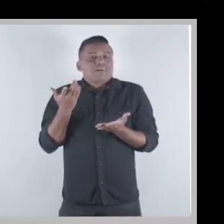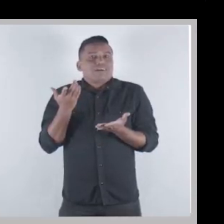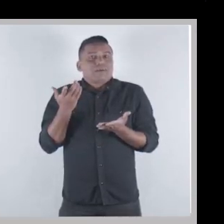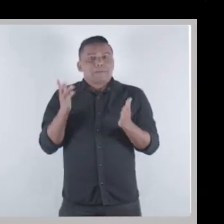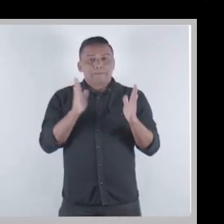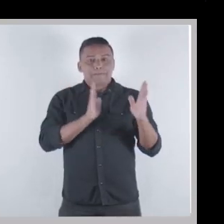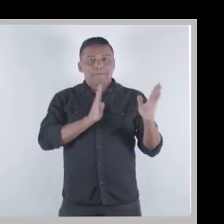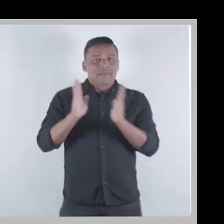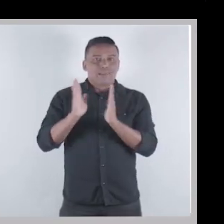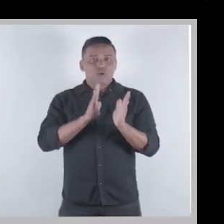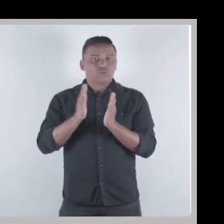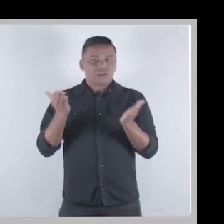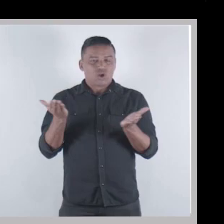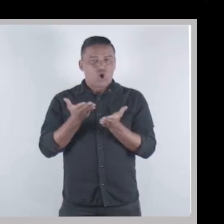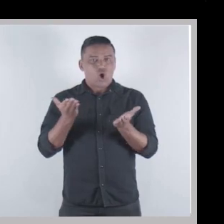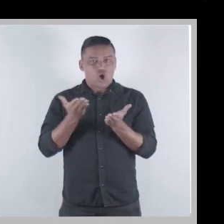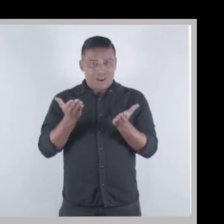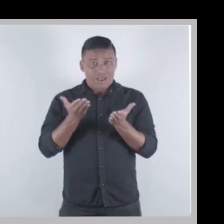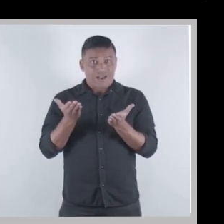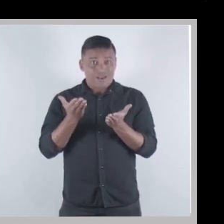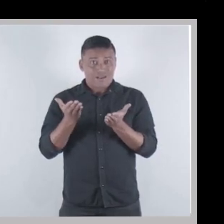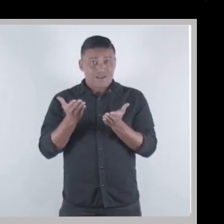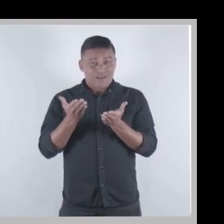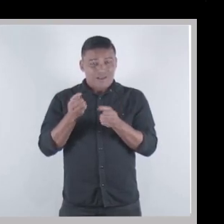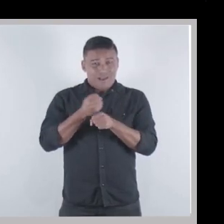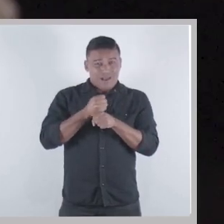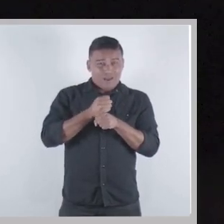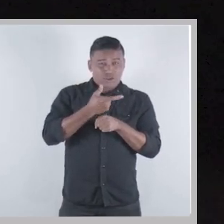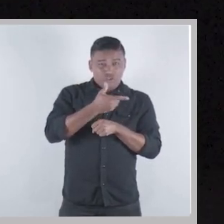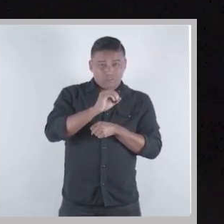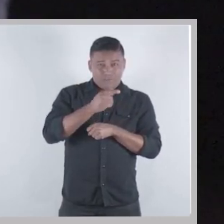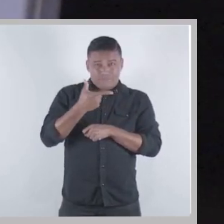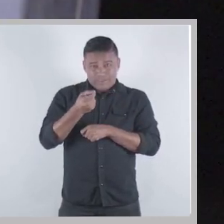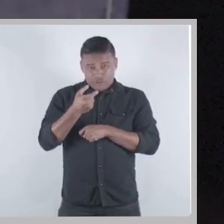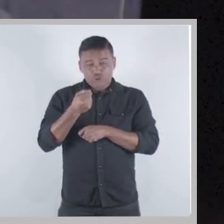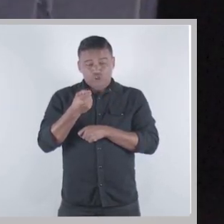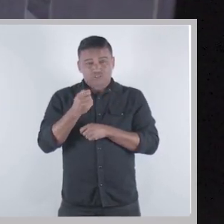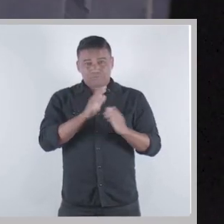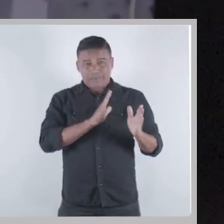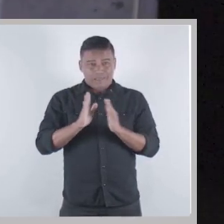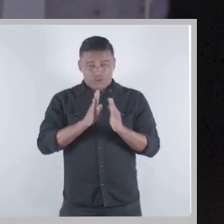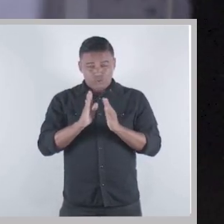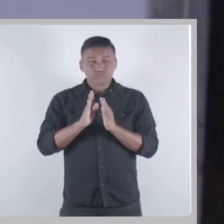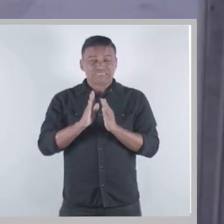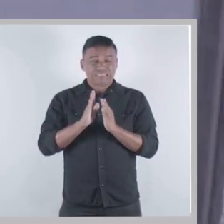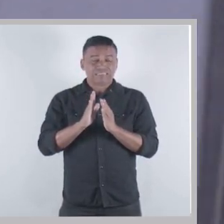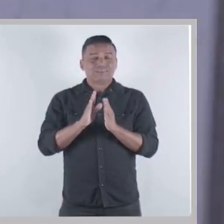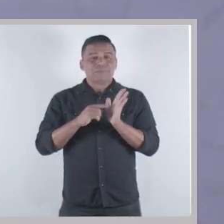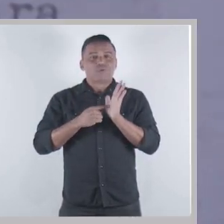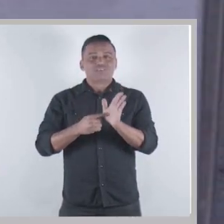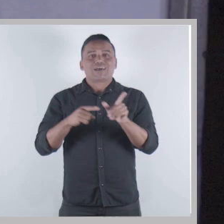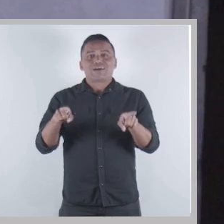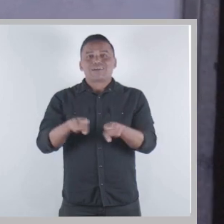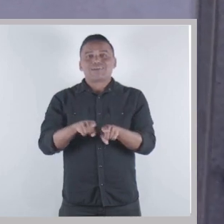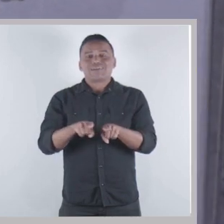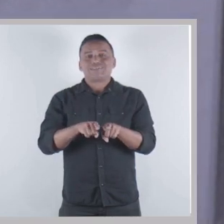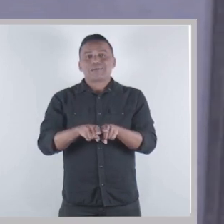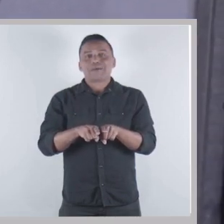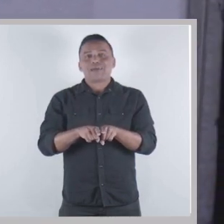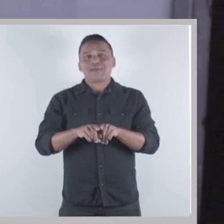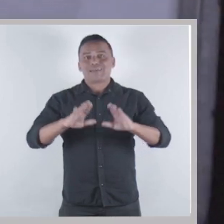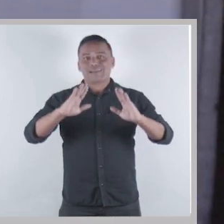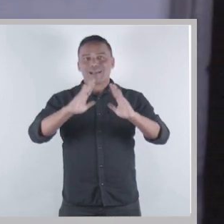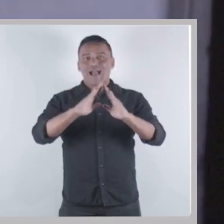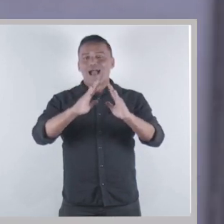nós estávamos vivendo no início de 2020, mas eu queria também que remetesse a uma